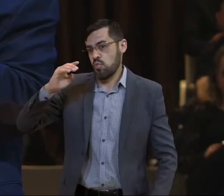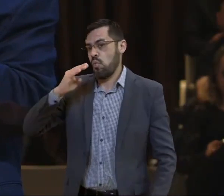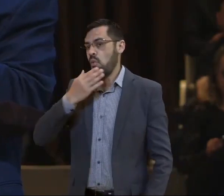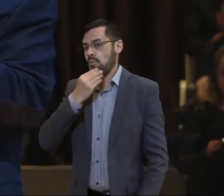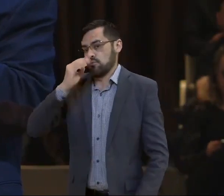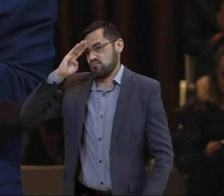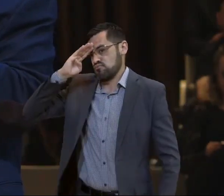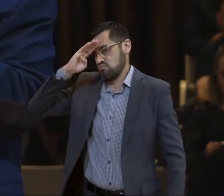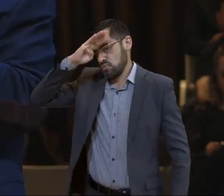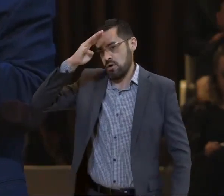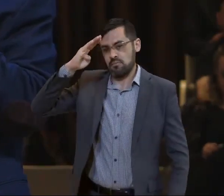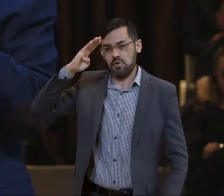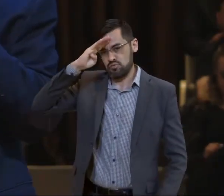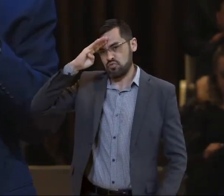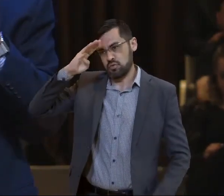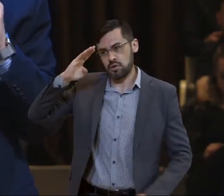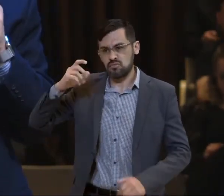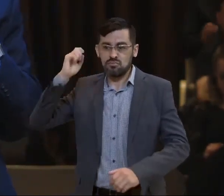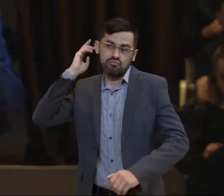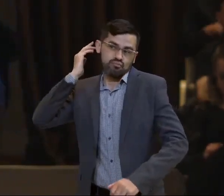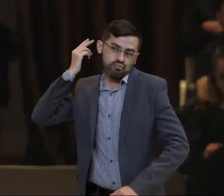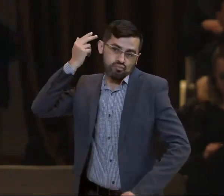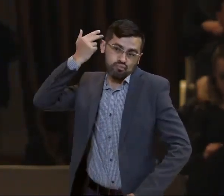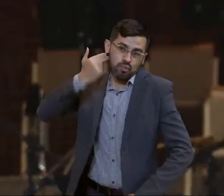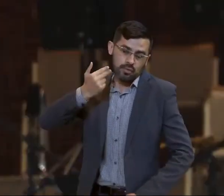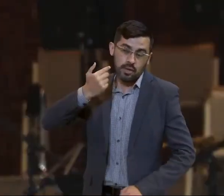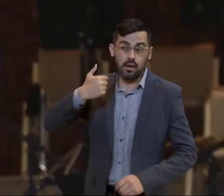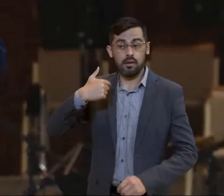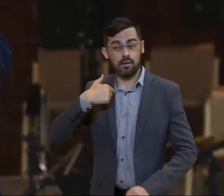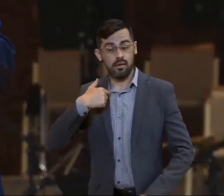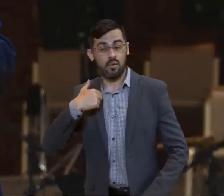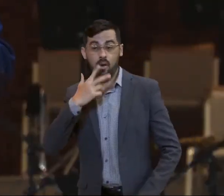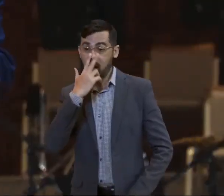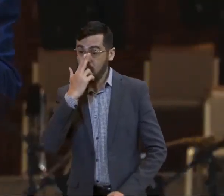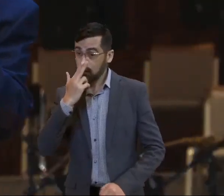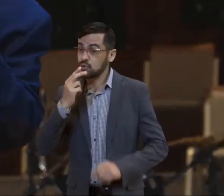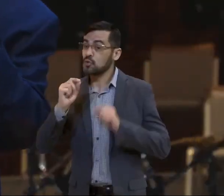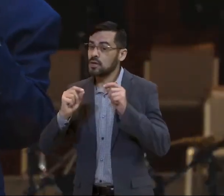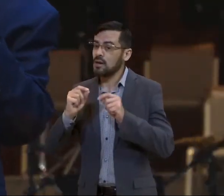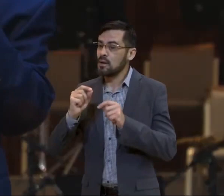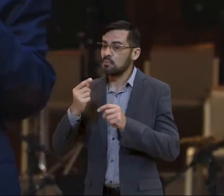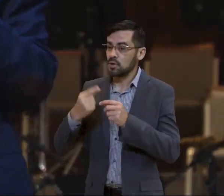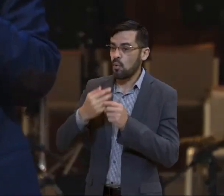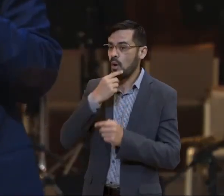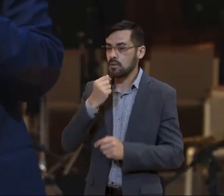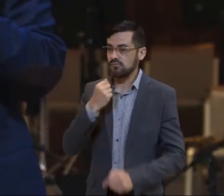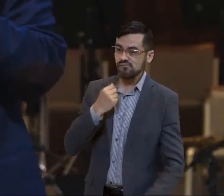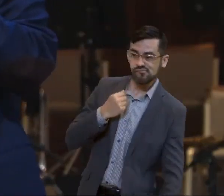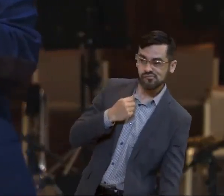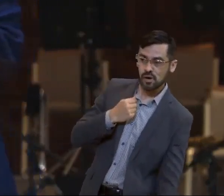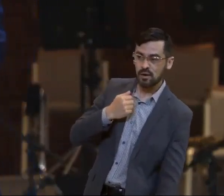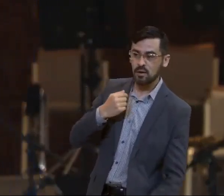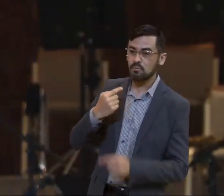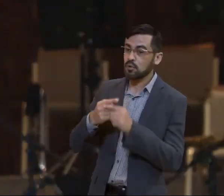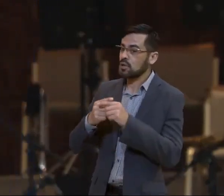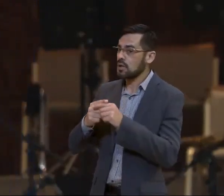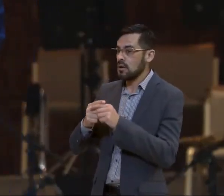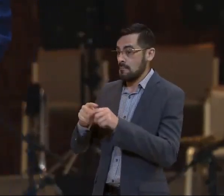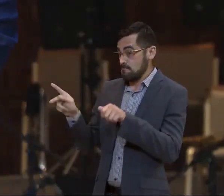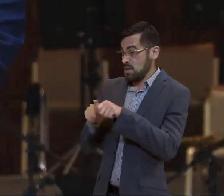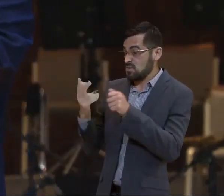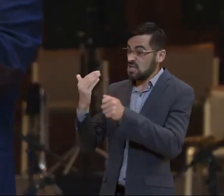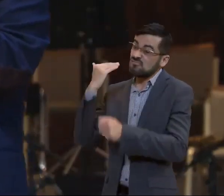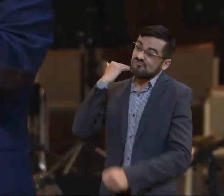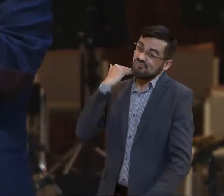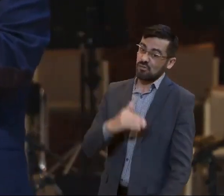Malco. Pega na orelha. Eu acredito que pegou na orelha, porque Malco fez assim, porque o alvo era o meio